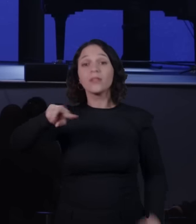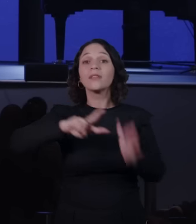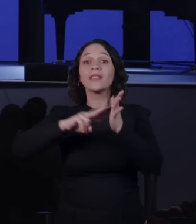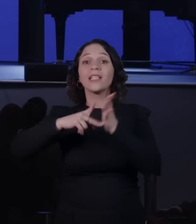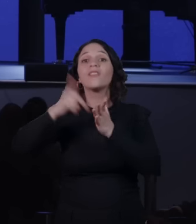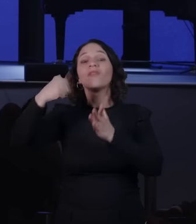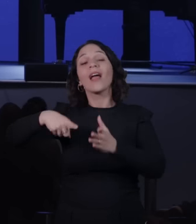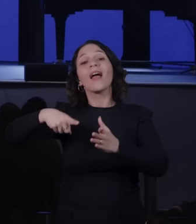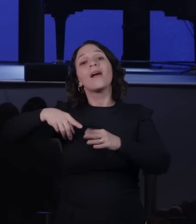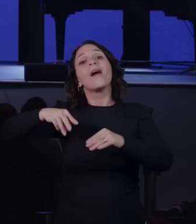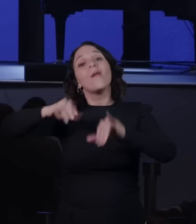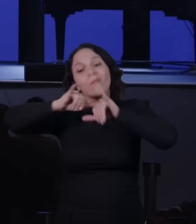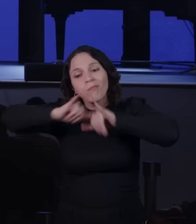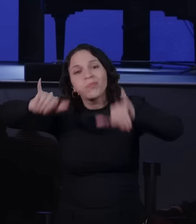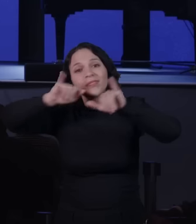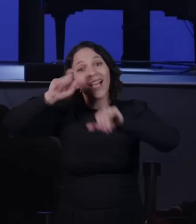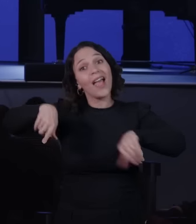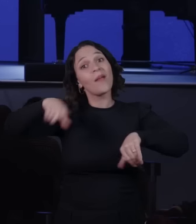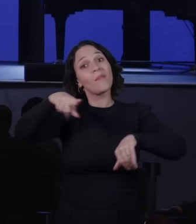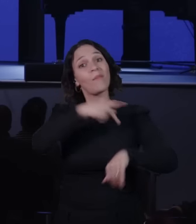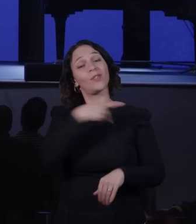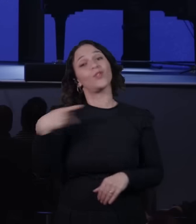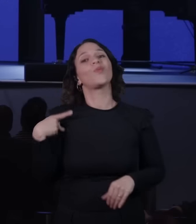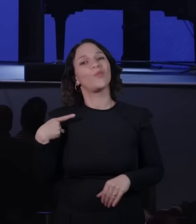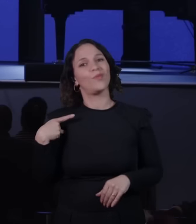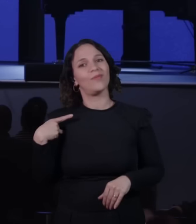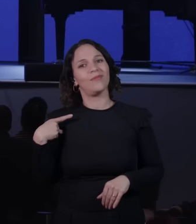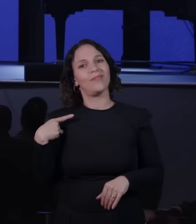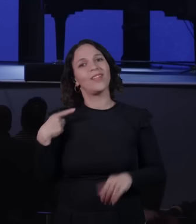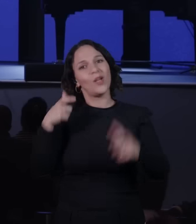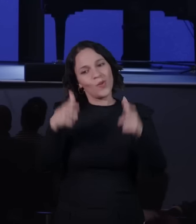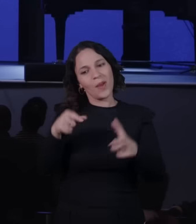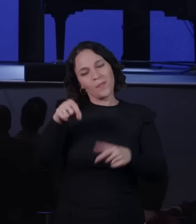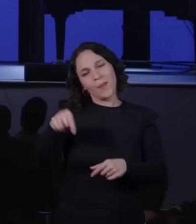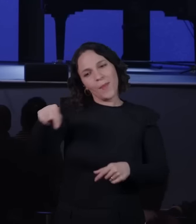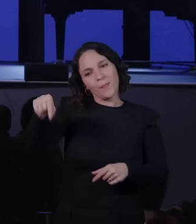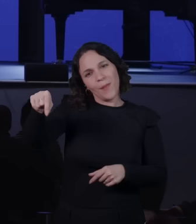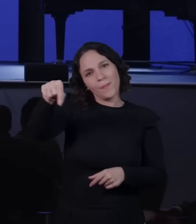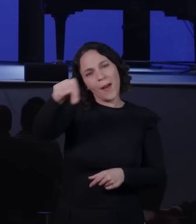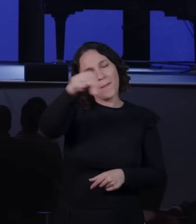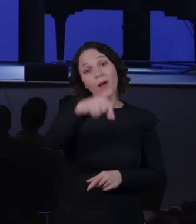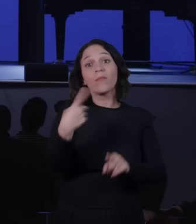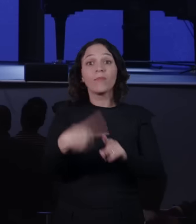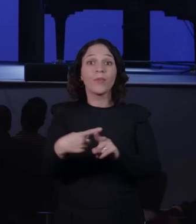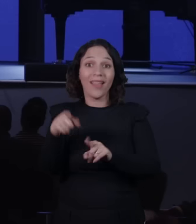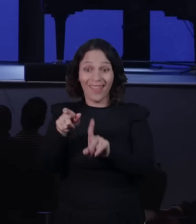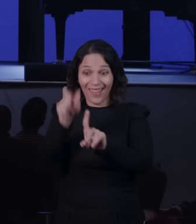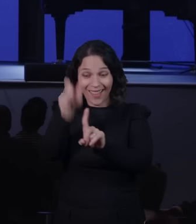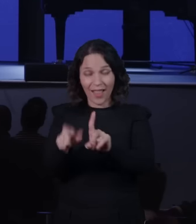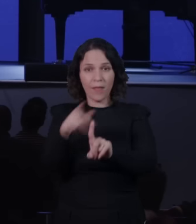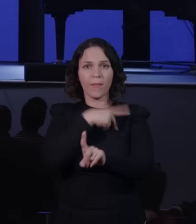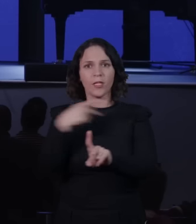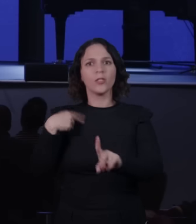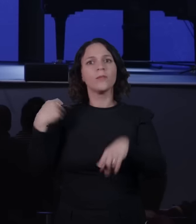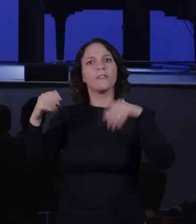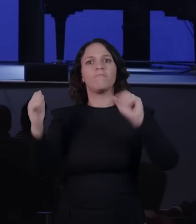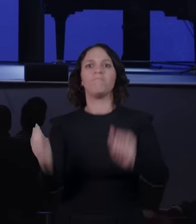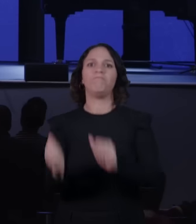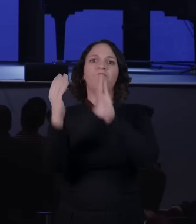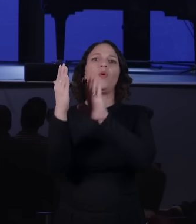para o pastor das igrejas, pastor daquelas igrejas locais. Por quê? Porque eles que tinham que enfrentar